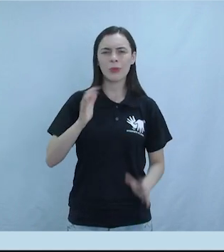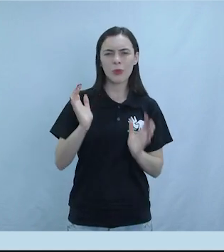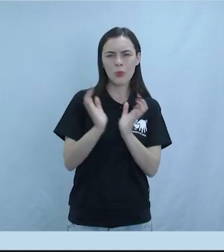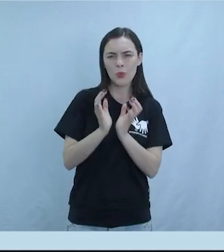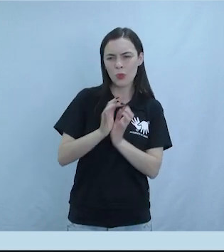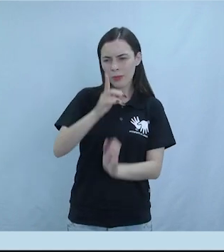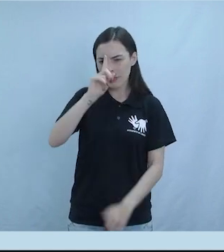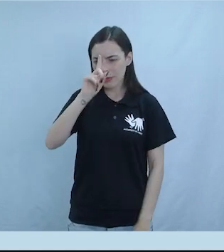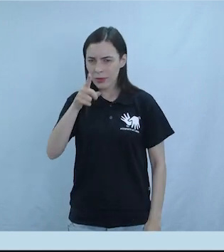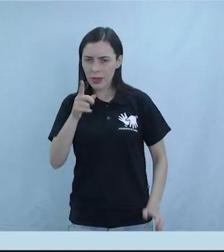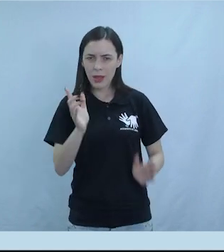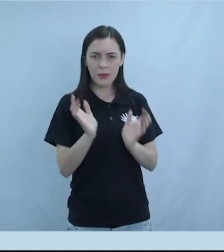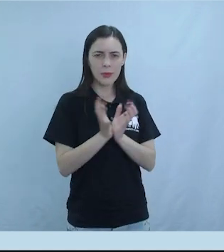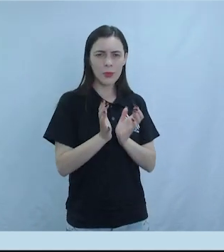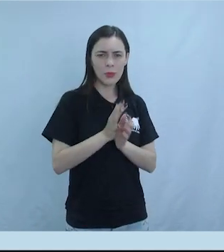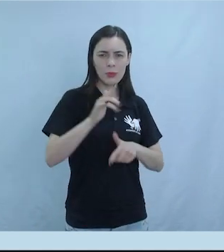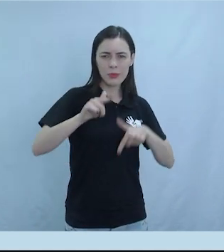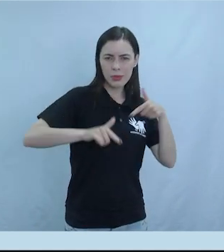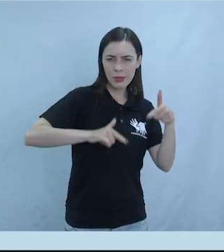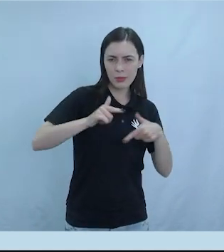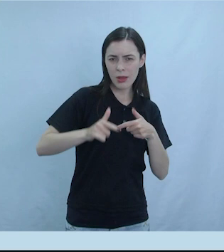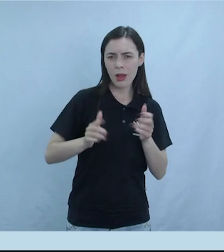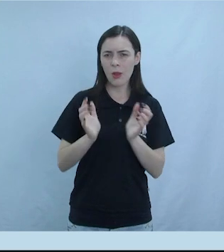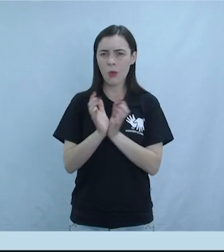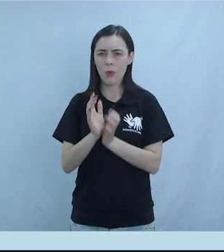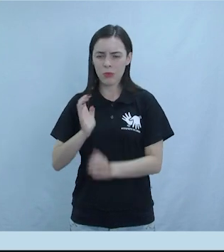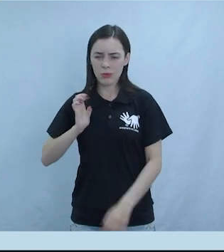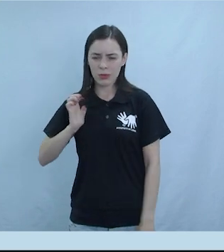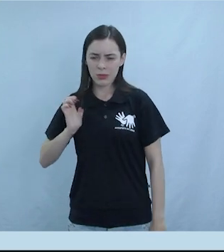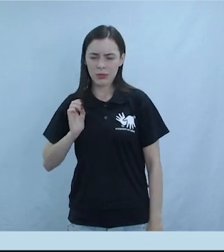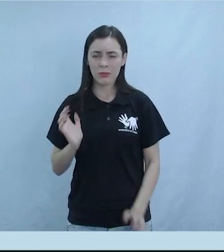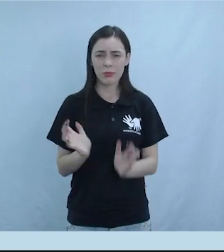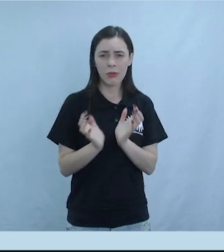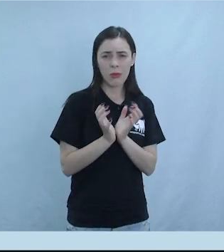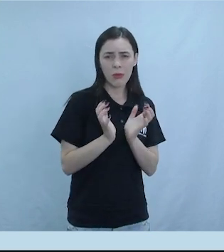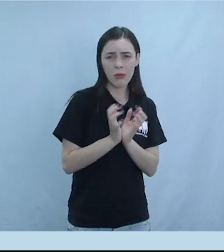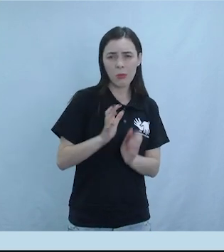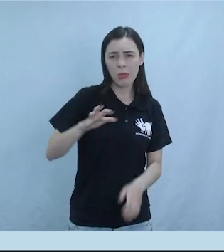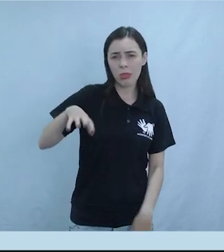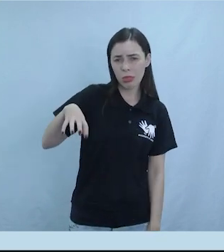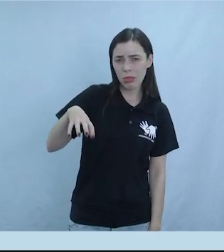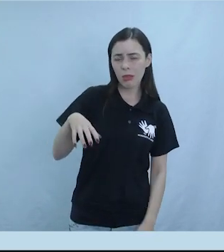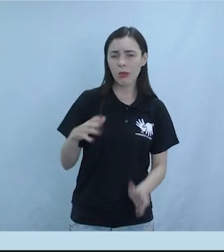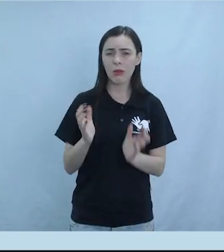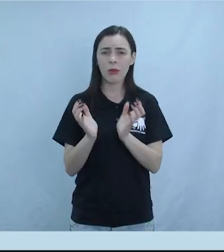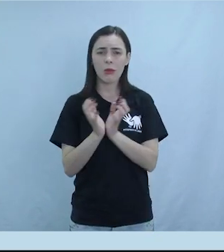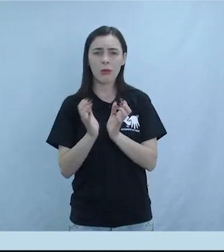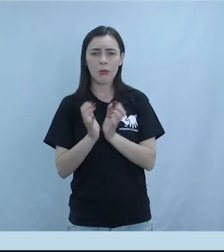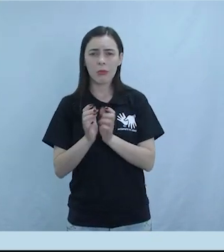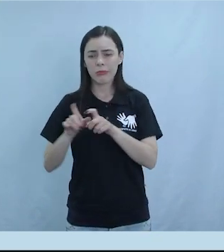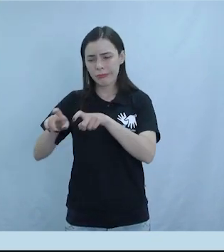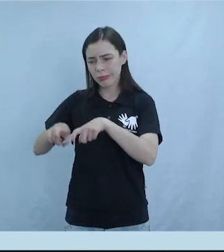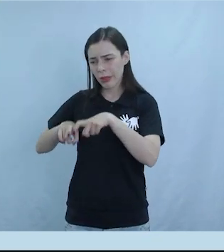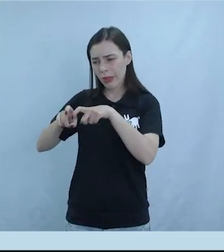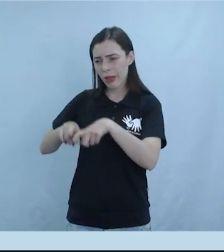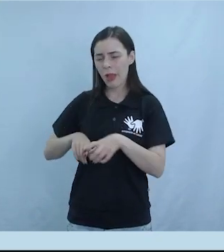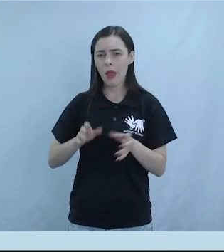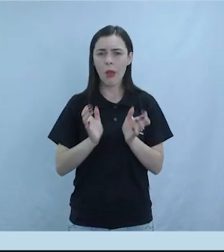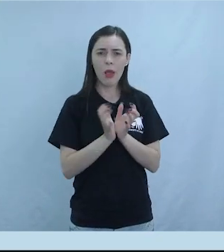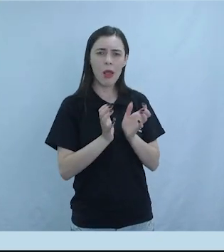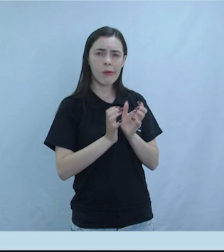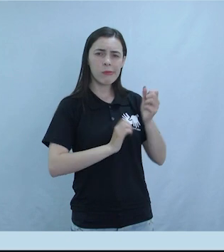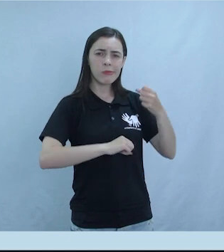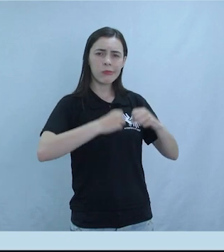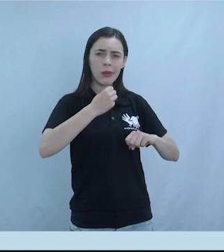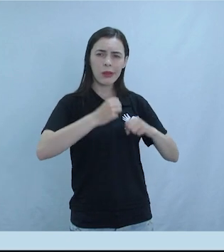governavam e os que trabalhavam, os ricos e os pobres, os agricultores e os artífices, que já não